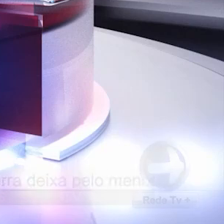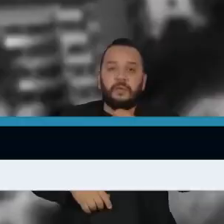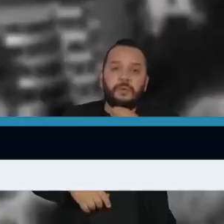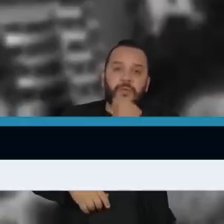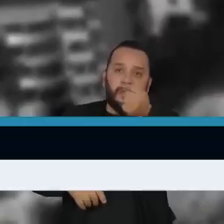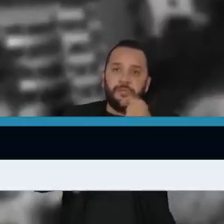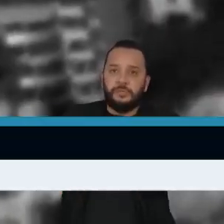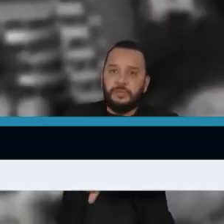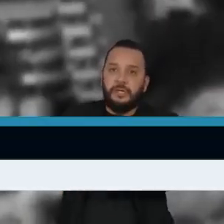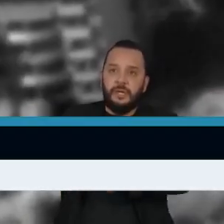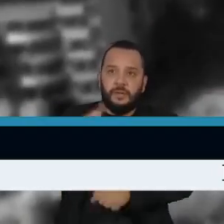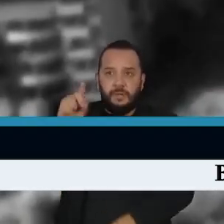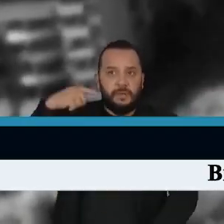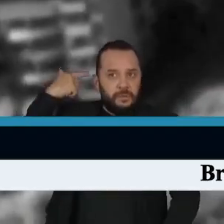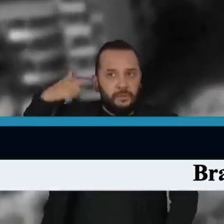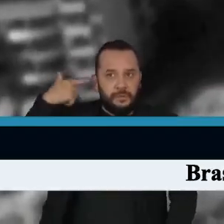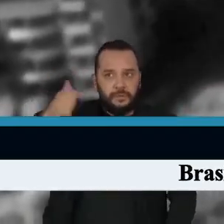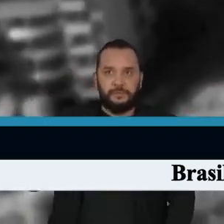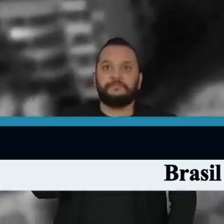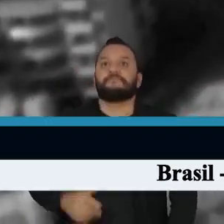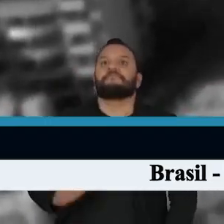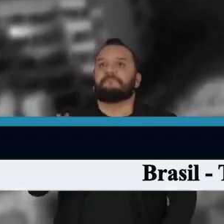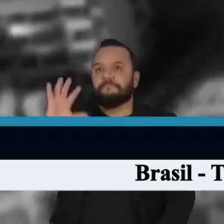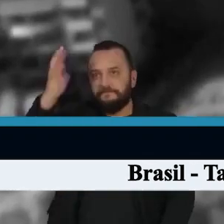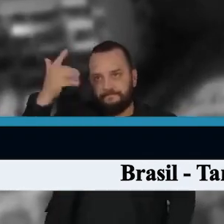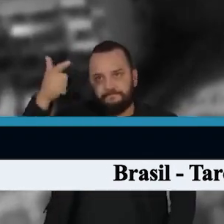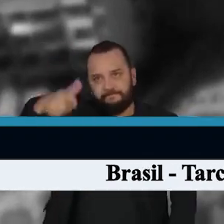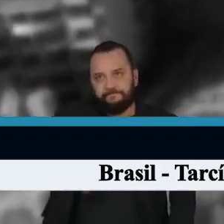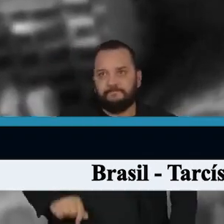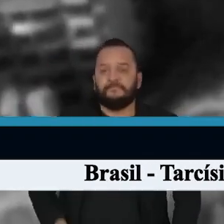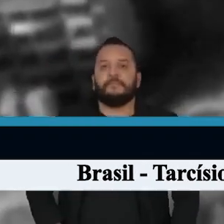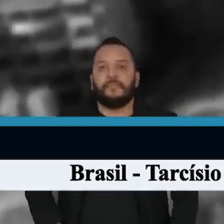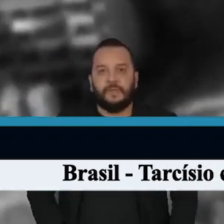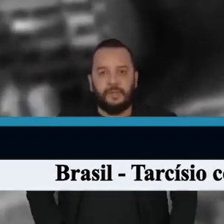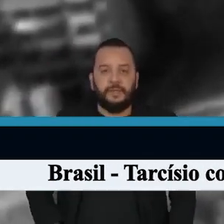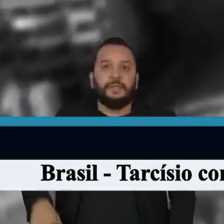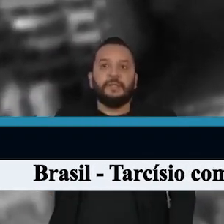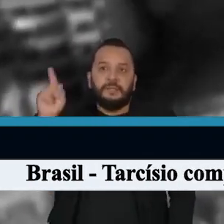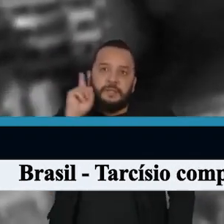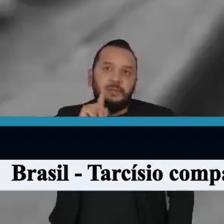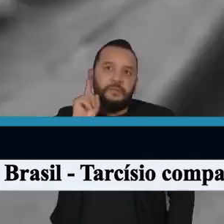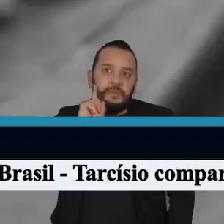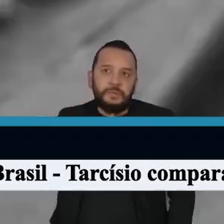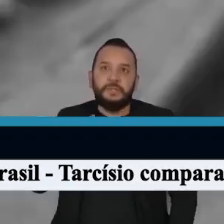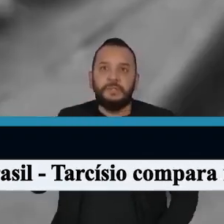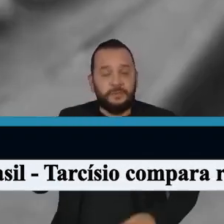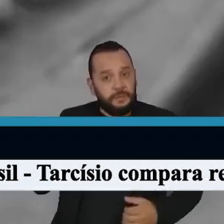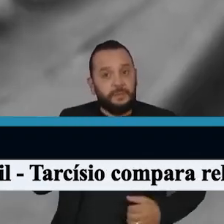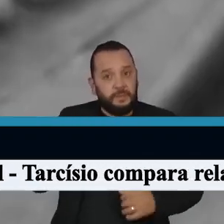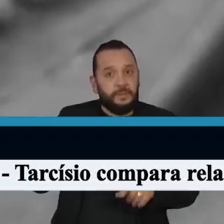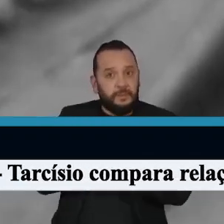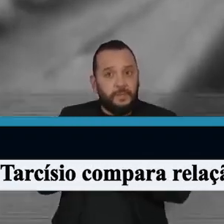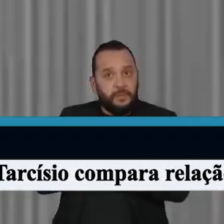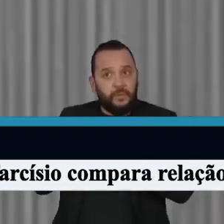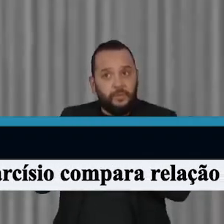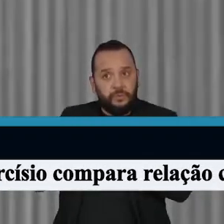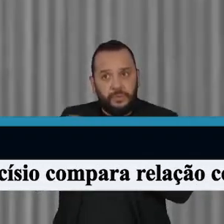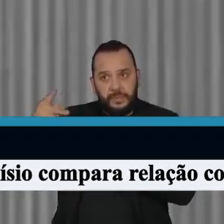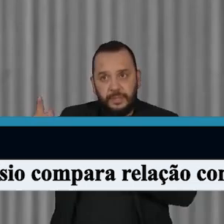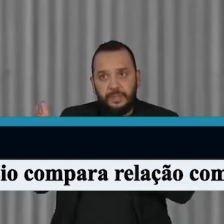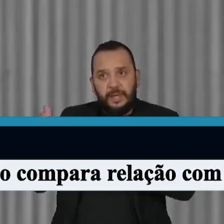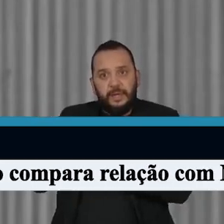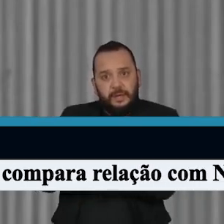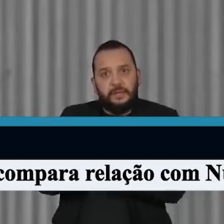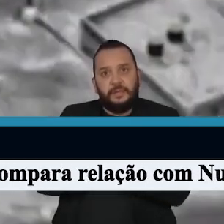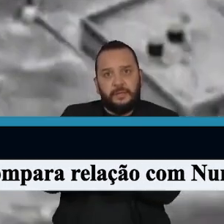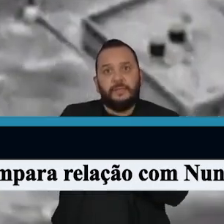Acompanhe. Aconteceu de novo. Enquanto os Estados Unidos e seus aliados buscam implementar um cessar-fogo